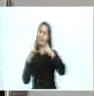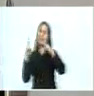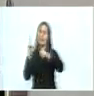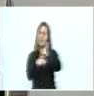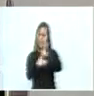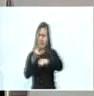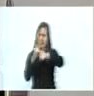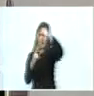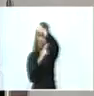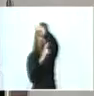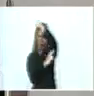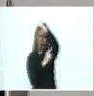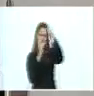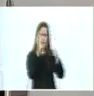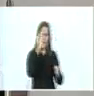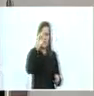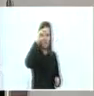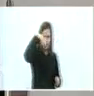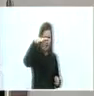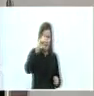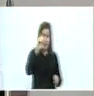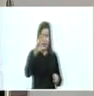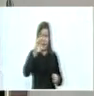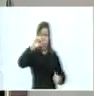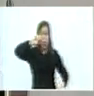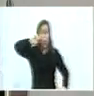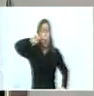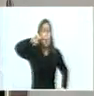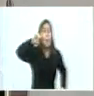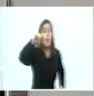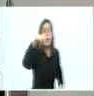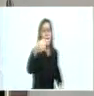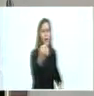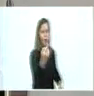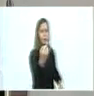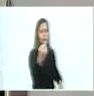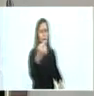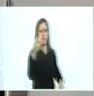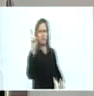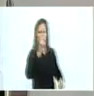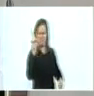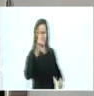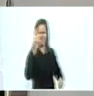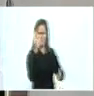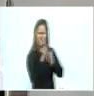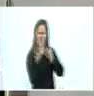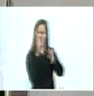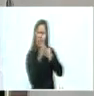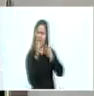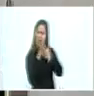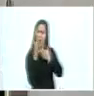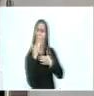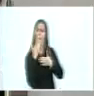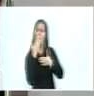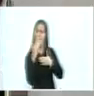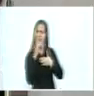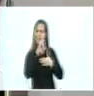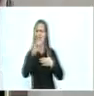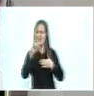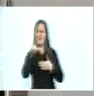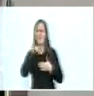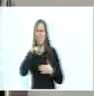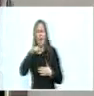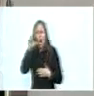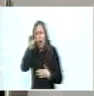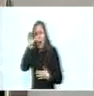na Tancredo Neves, que se gastou nela quase R$1 milhão. Eu peço para o cidadão viçosense, se tiver curiosidade, vai ali na